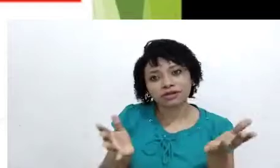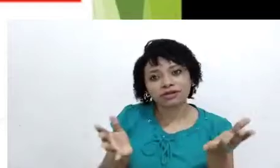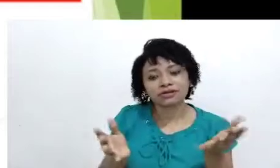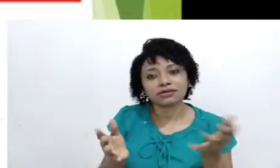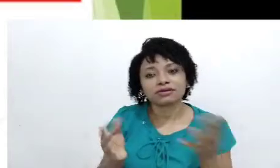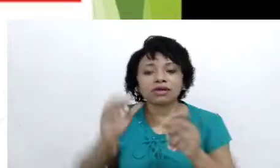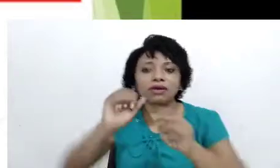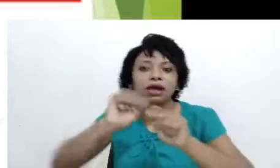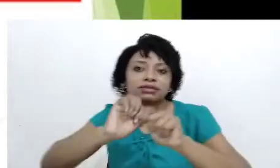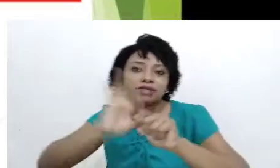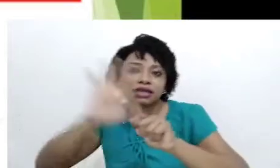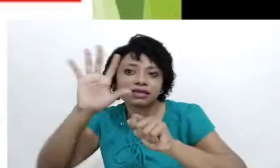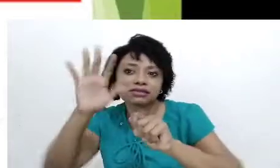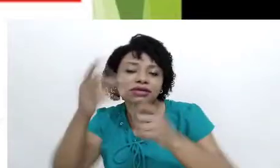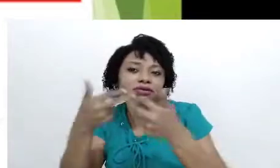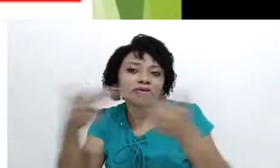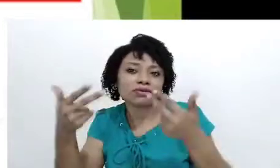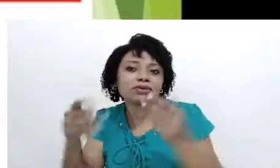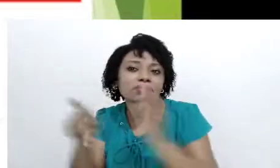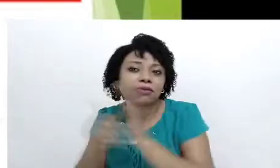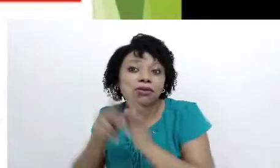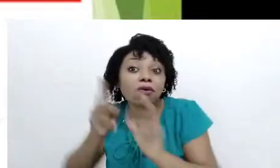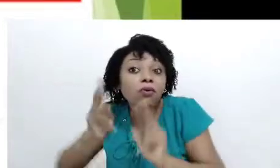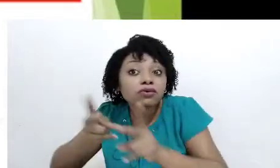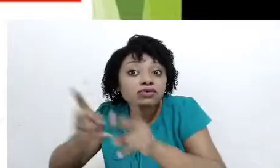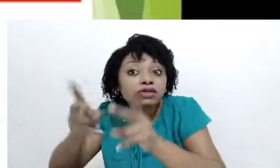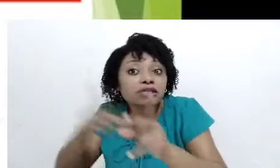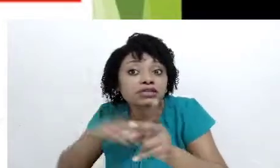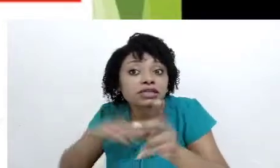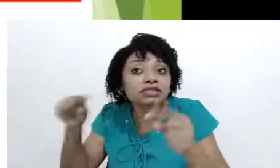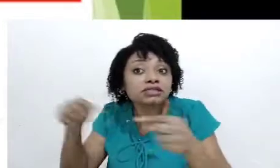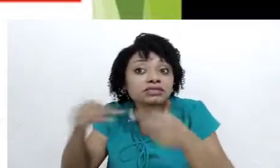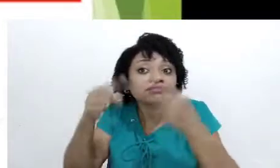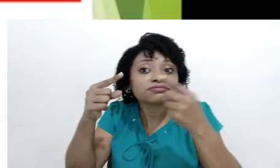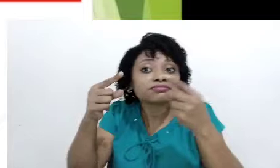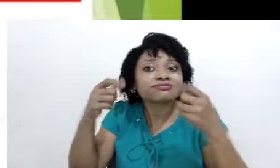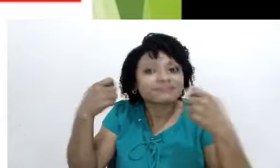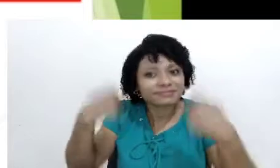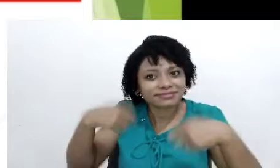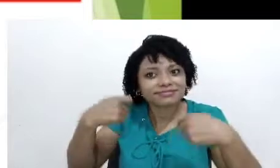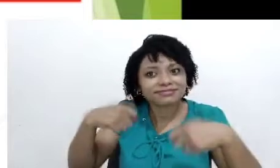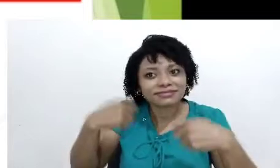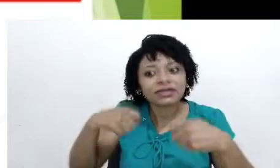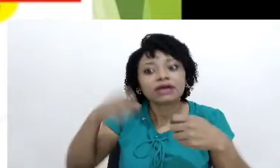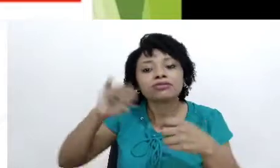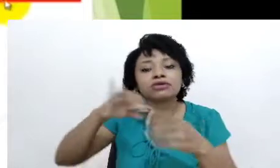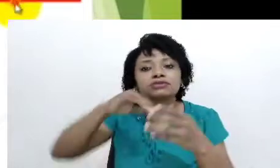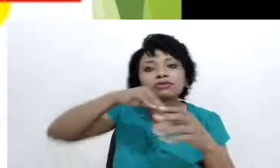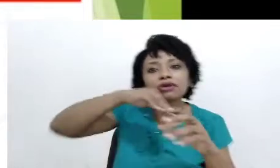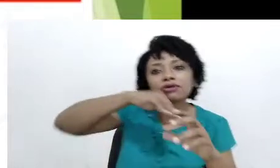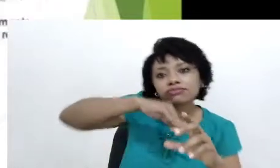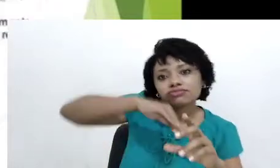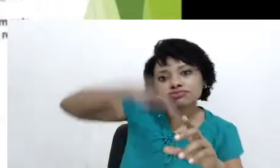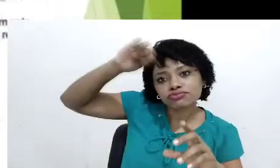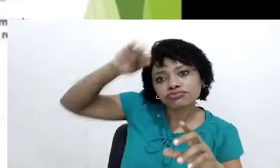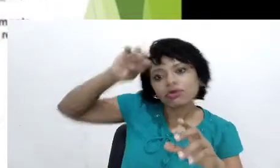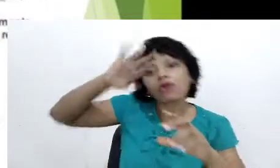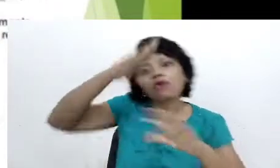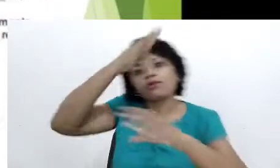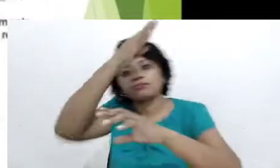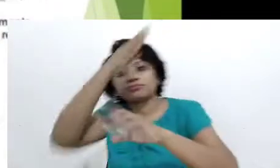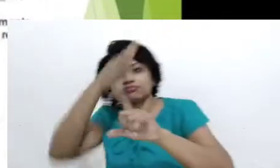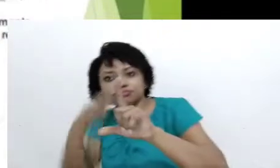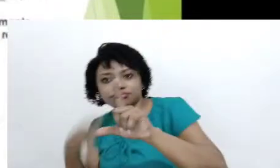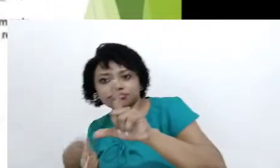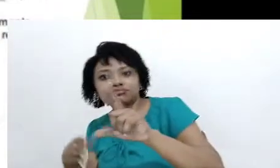os gráficos que nós vimos agora. Tirando o gráfico da aceleração, que é devido à característica da aceleração ser constante, mais o